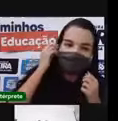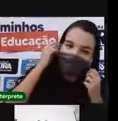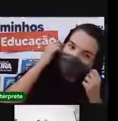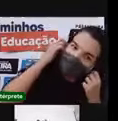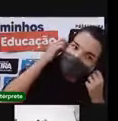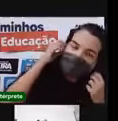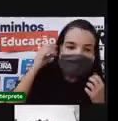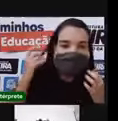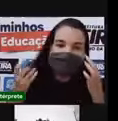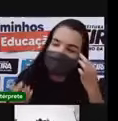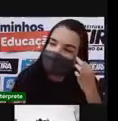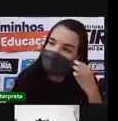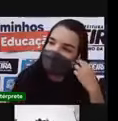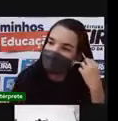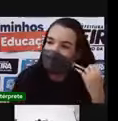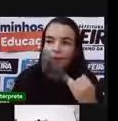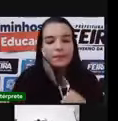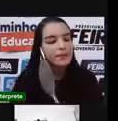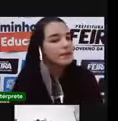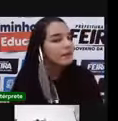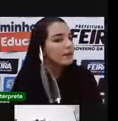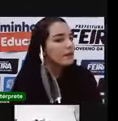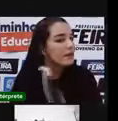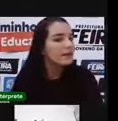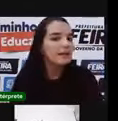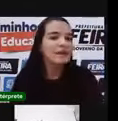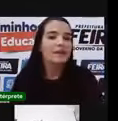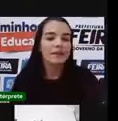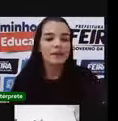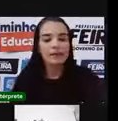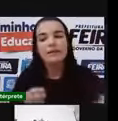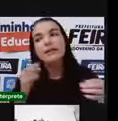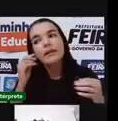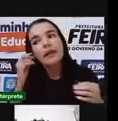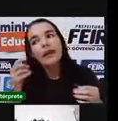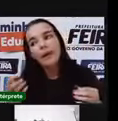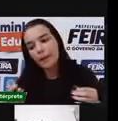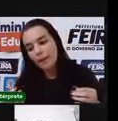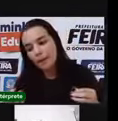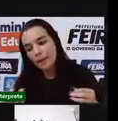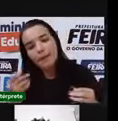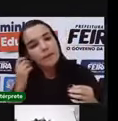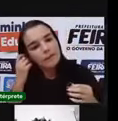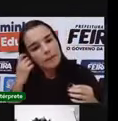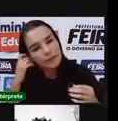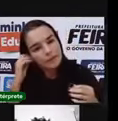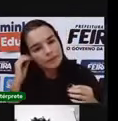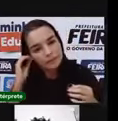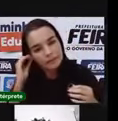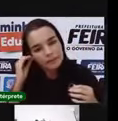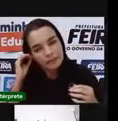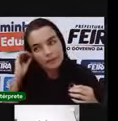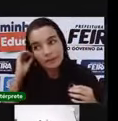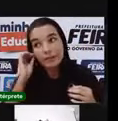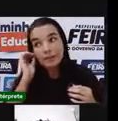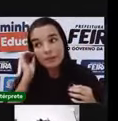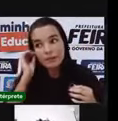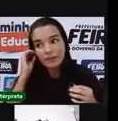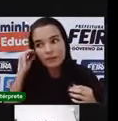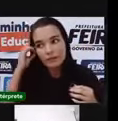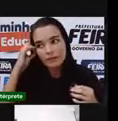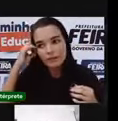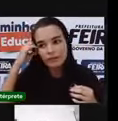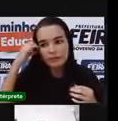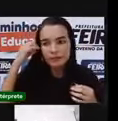ser solidário, ser solidária, tá bom? E aí a gente pode ser solidário durante toda a nossa vida, a gente deve